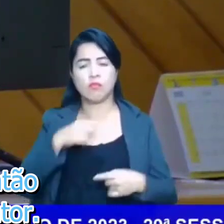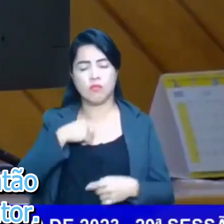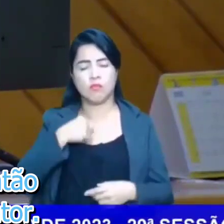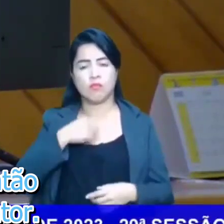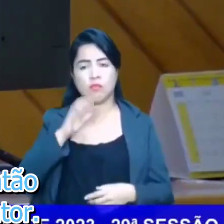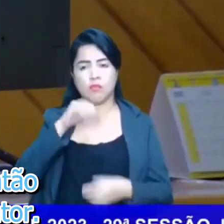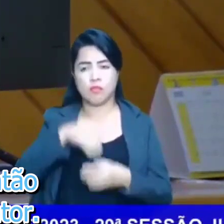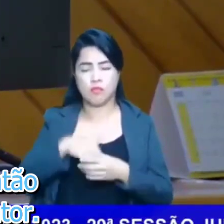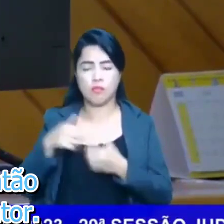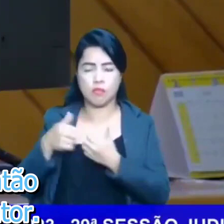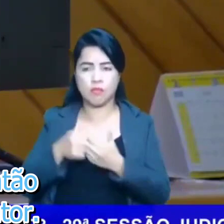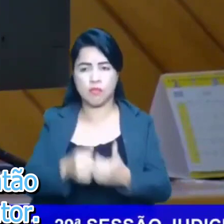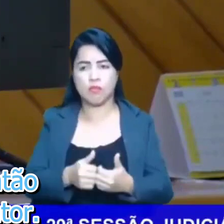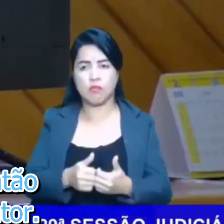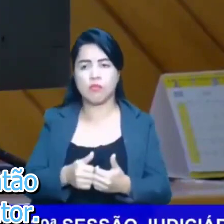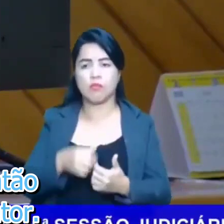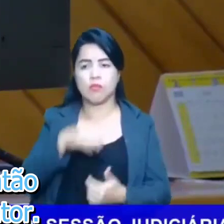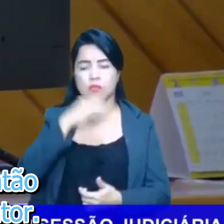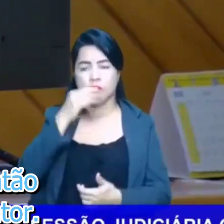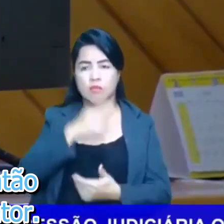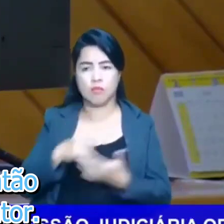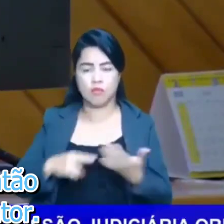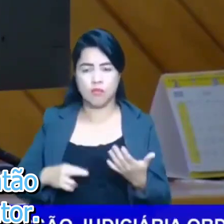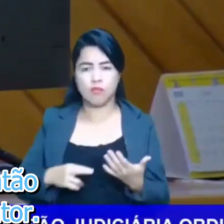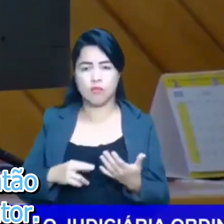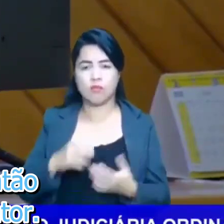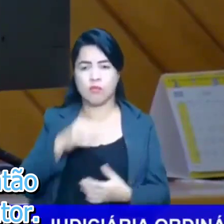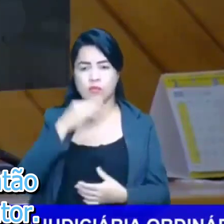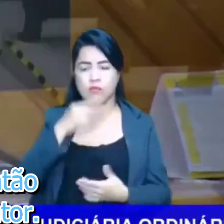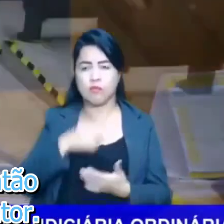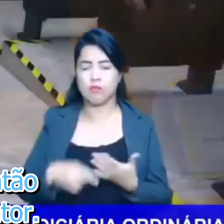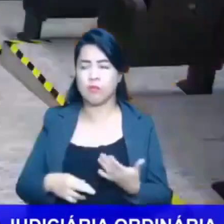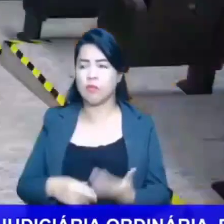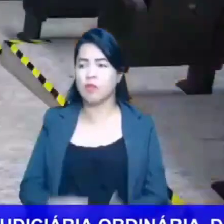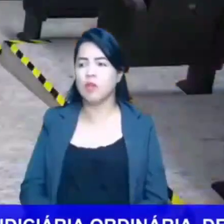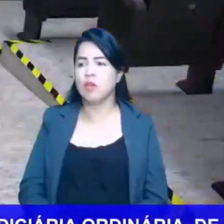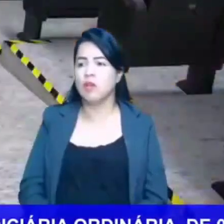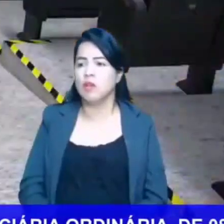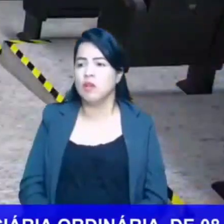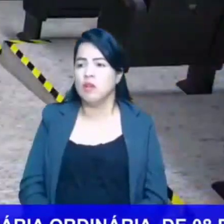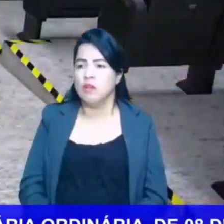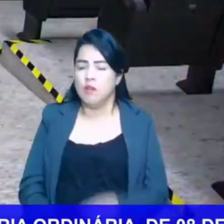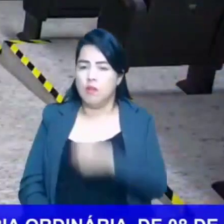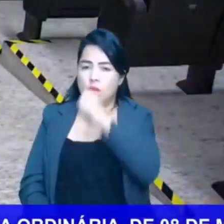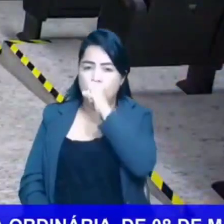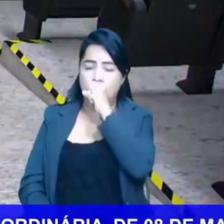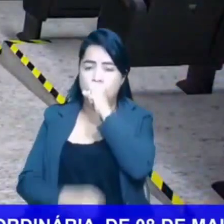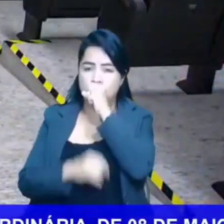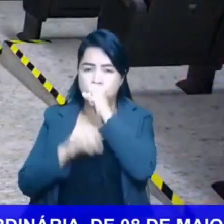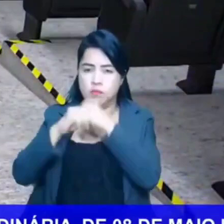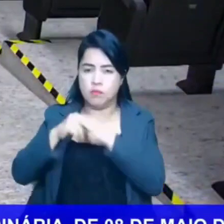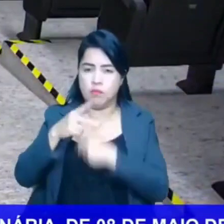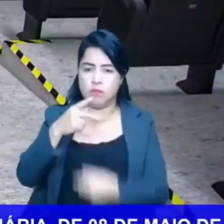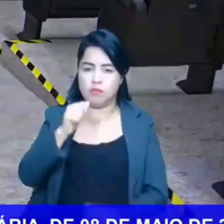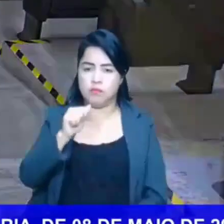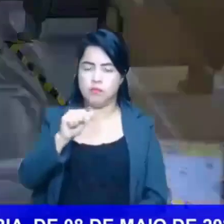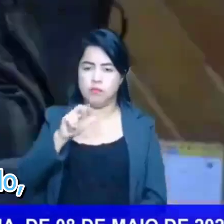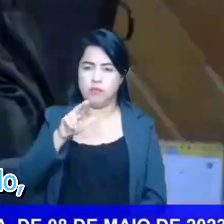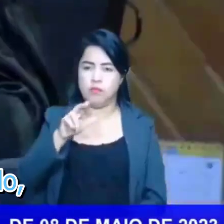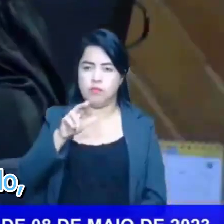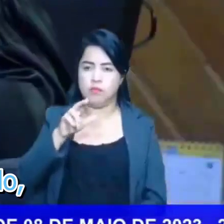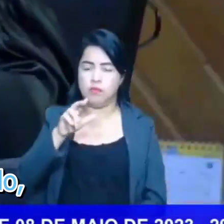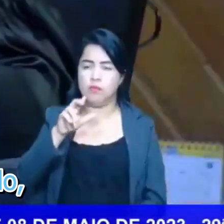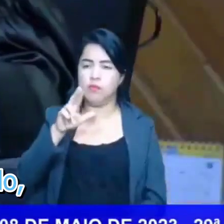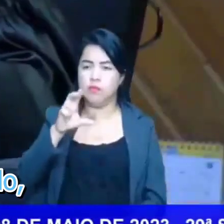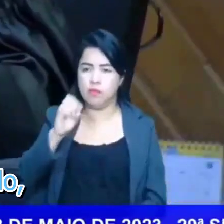eu acompanho na íntegra o voto do eminente relator. Imagem com voto, gente, Paulo Madeira. Senhor presidente,